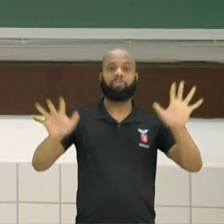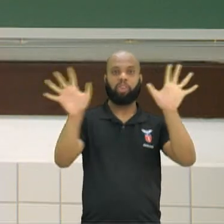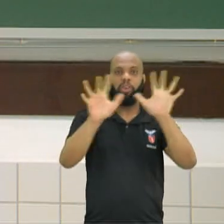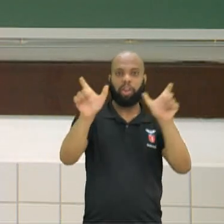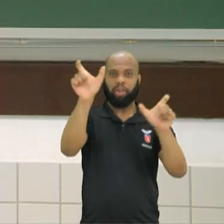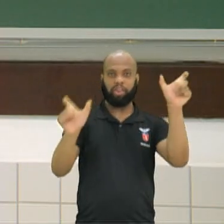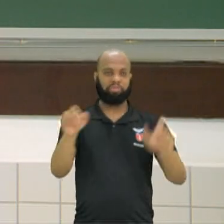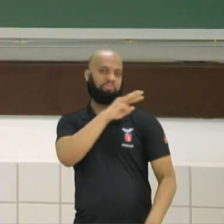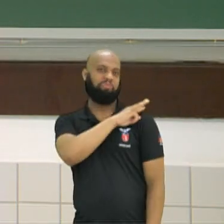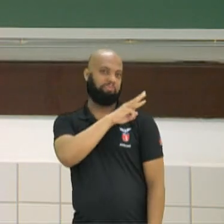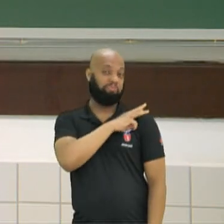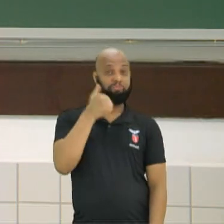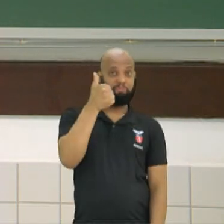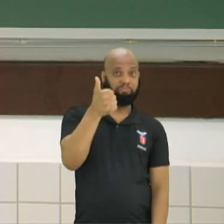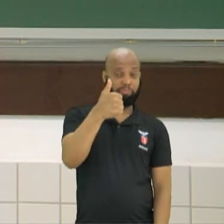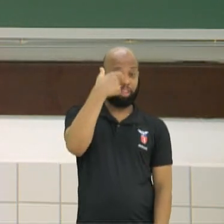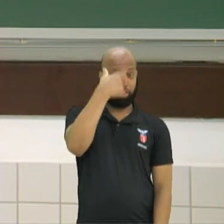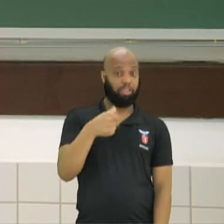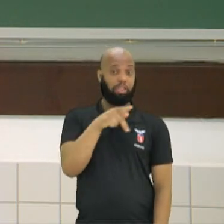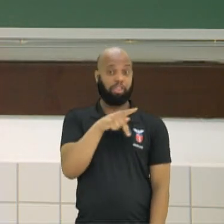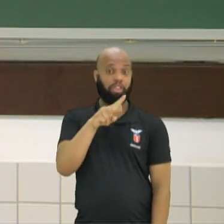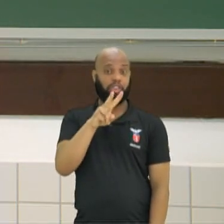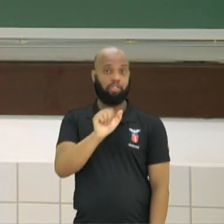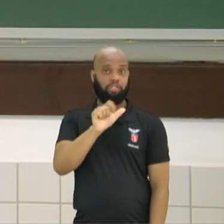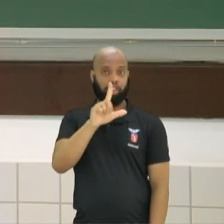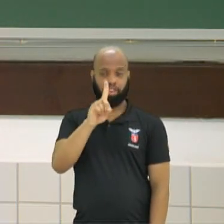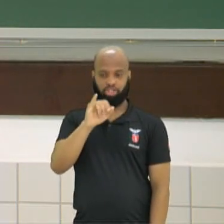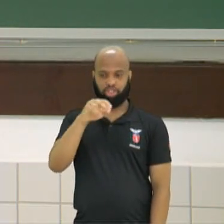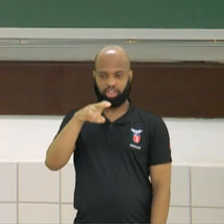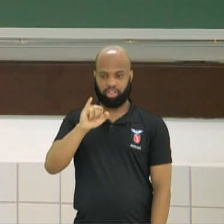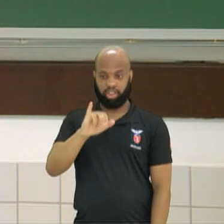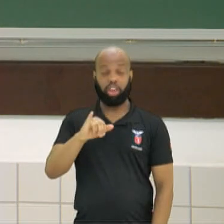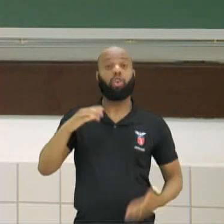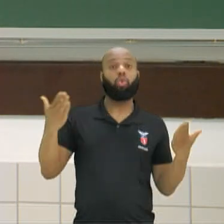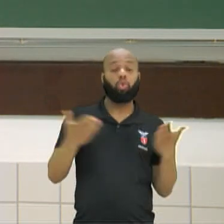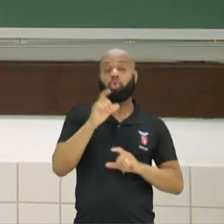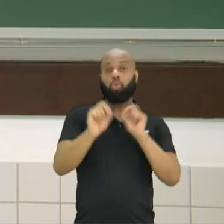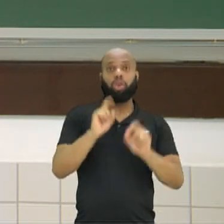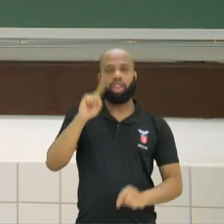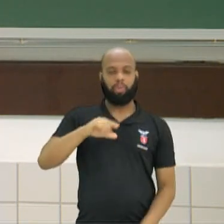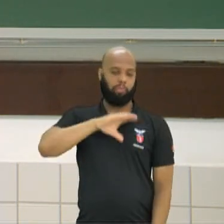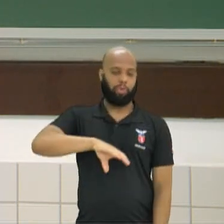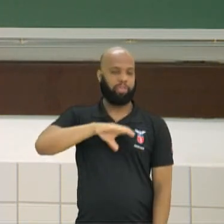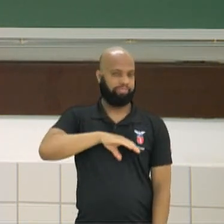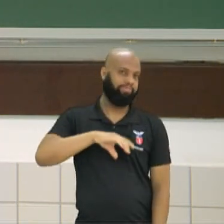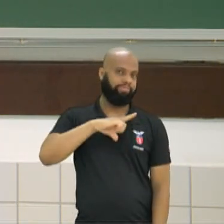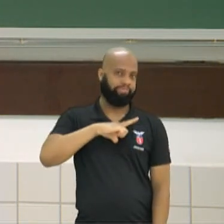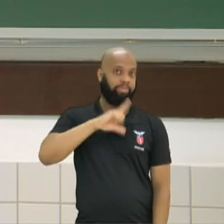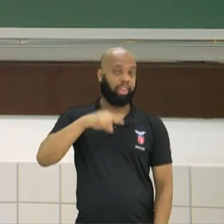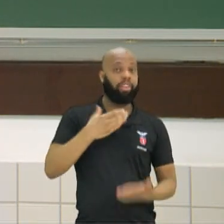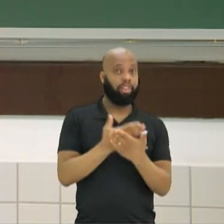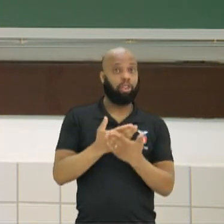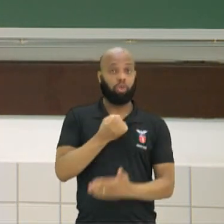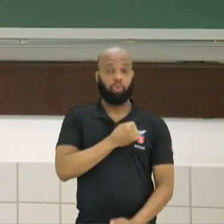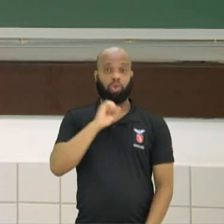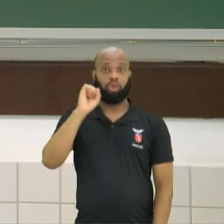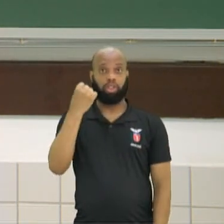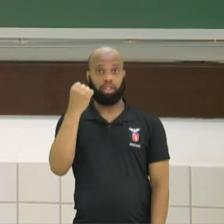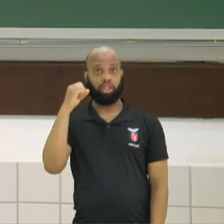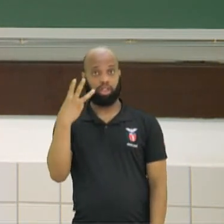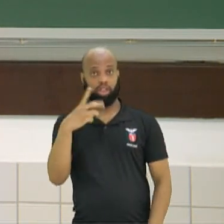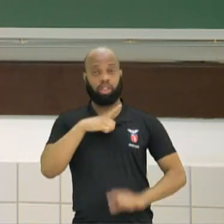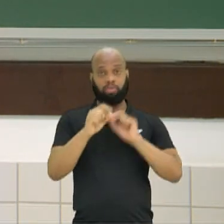Olá, galera da terceira série, tudo bem? Eu sou o professor Valdinei e nós vamos trabalhar hoje língua portuguesa, a aula 83, que é o